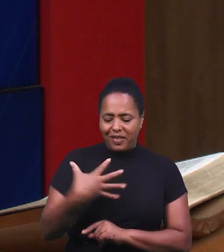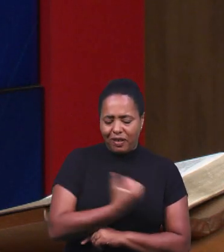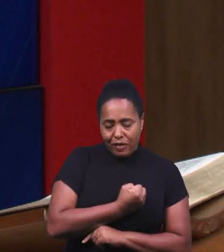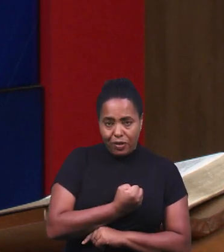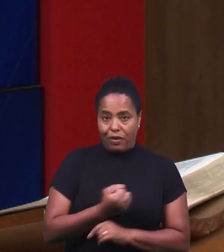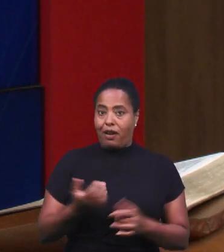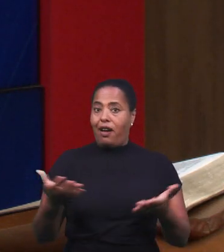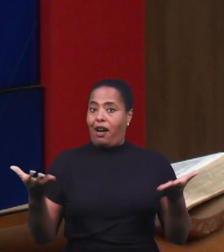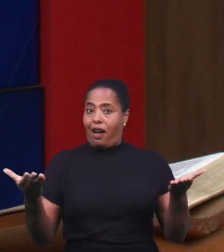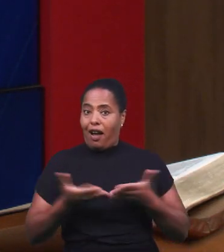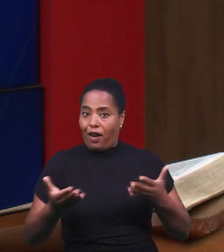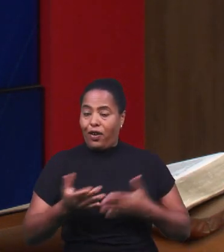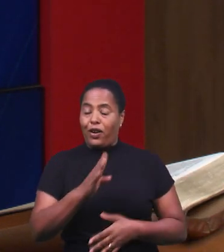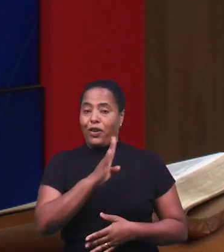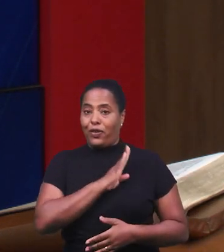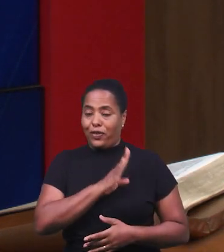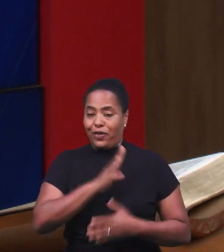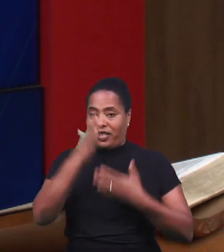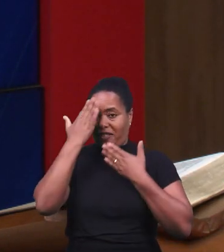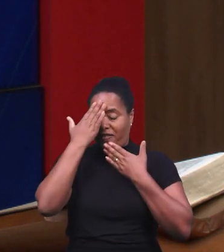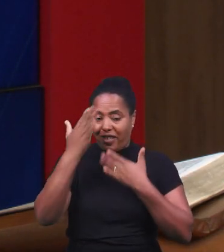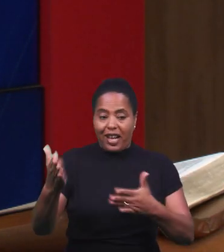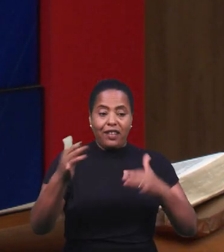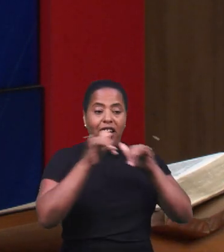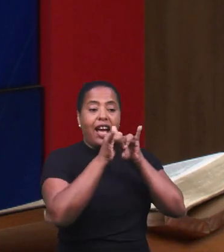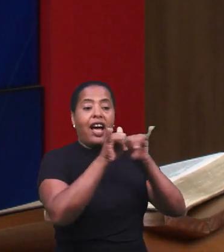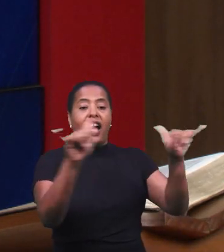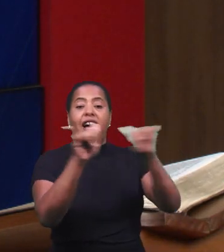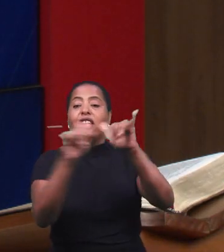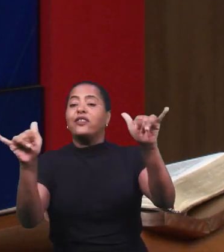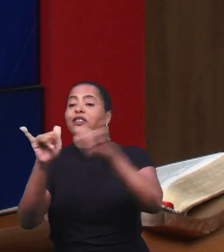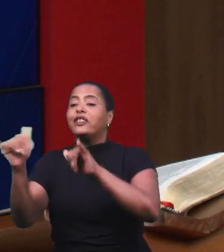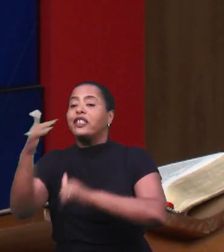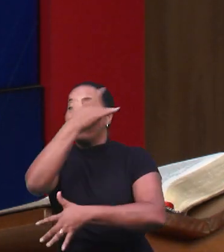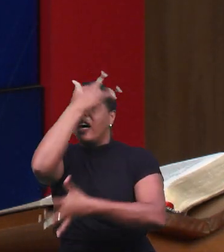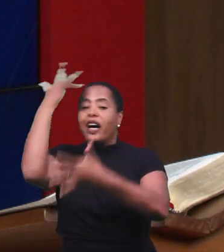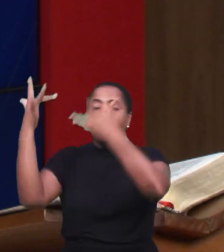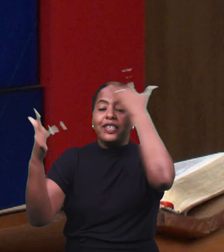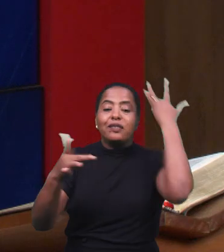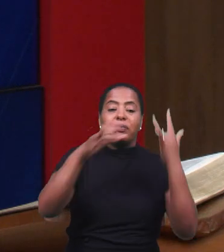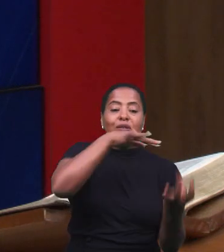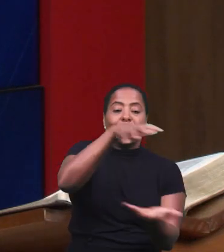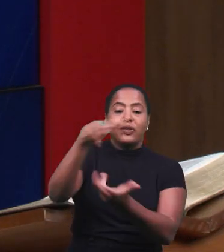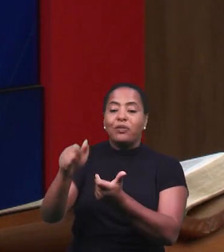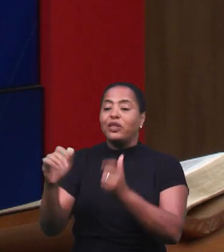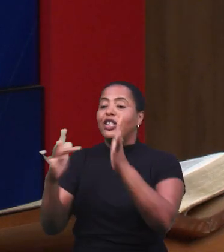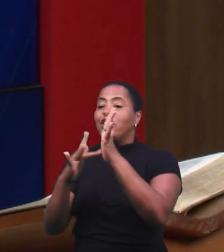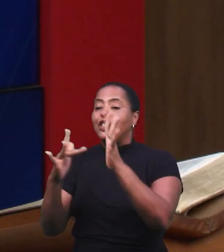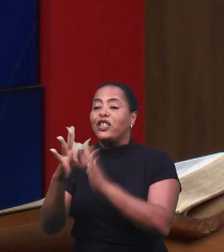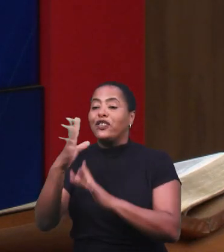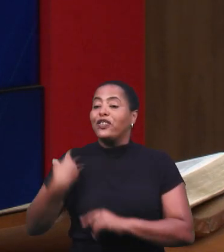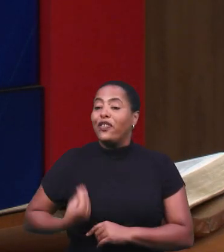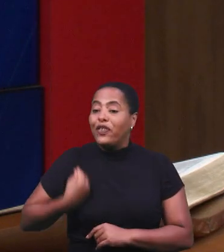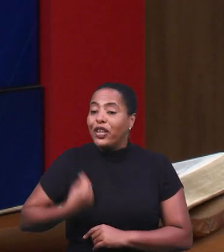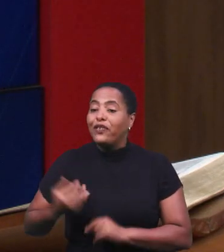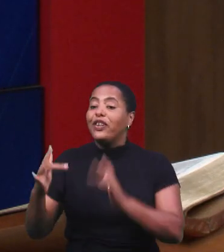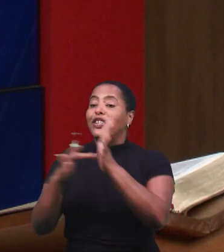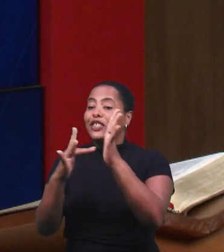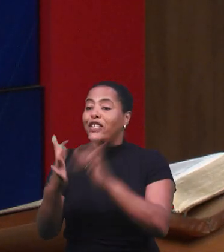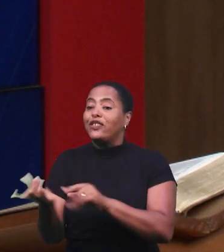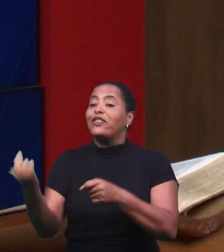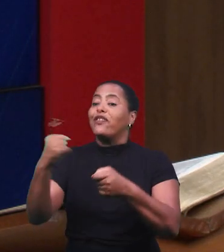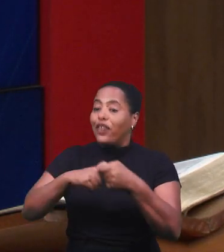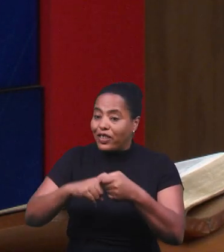gratidão, vai anunciar aos que estão à sua volta: Ele está vivo, Ele vai voltar, Ele é o meu Senhor, Ele é o